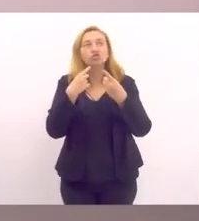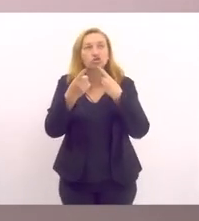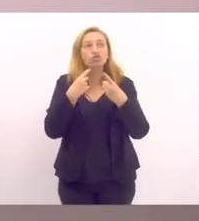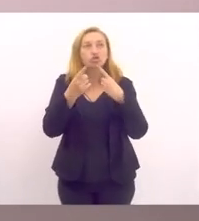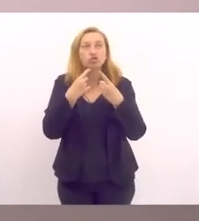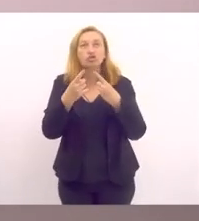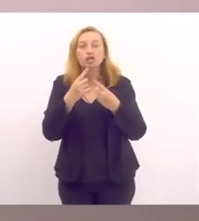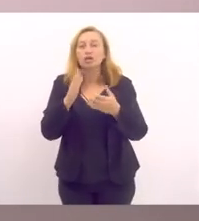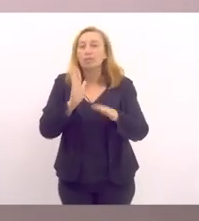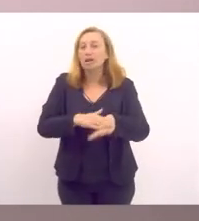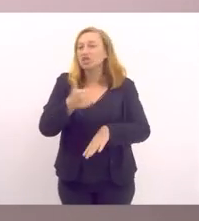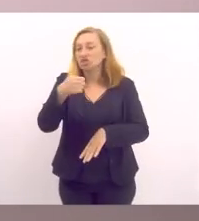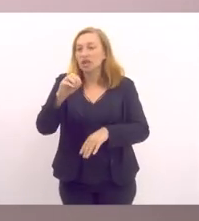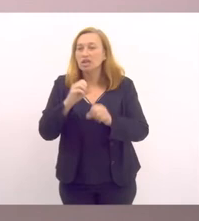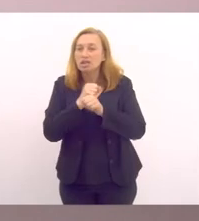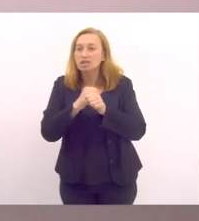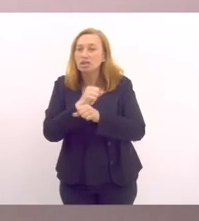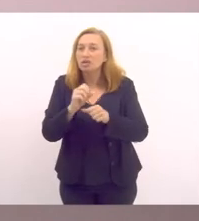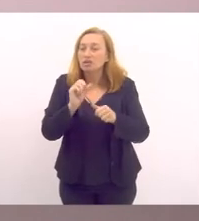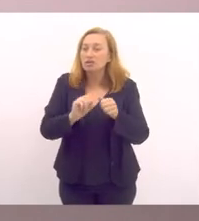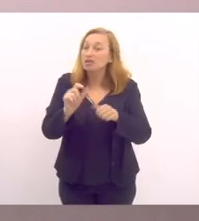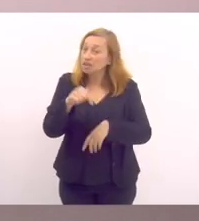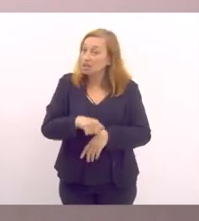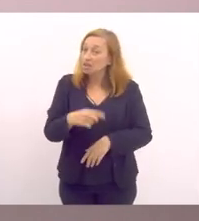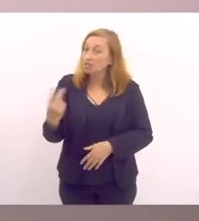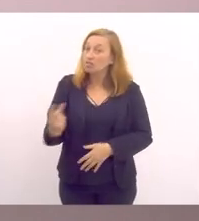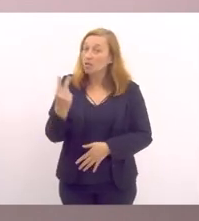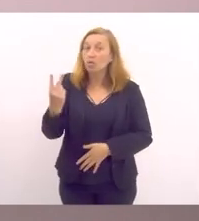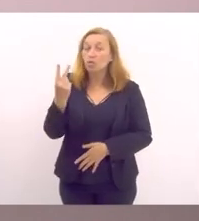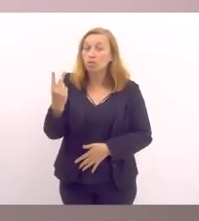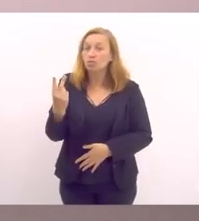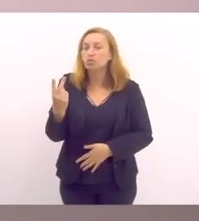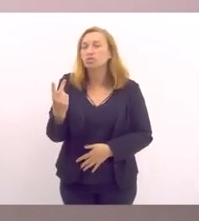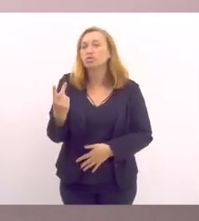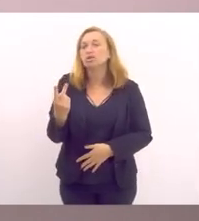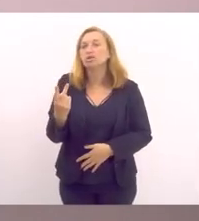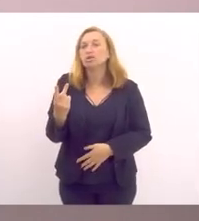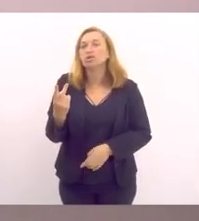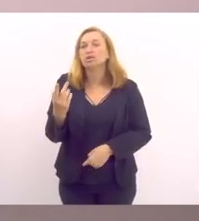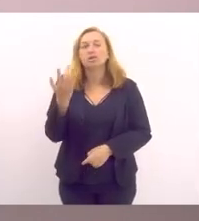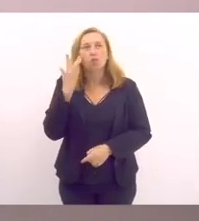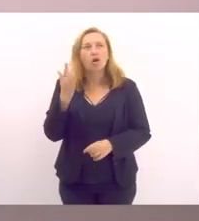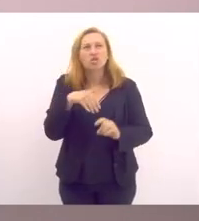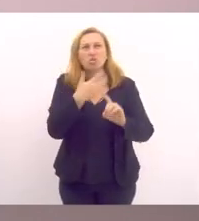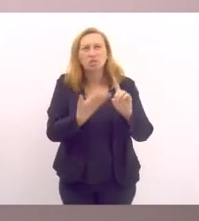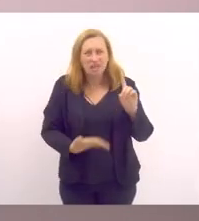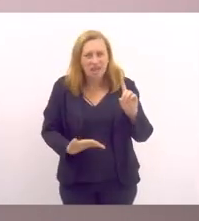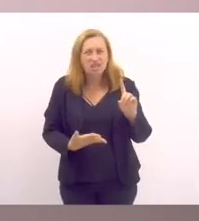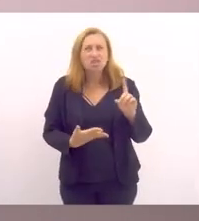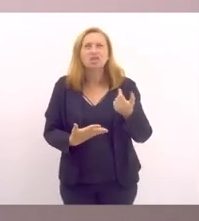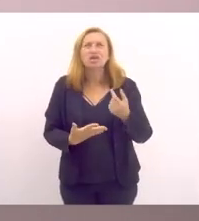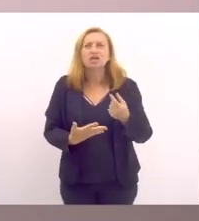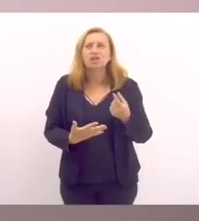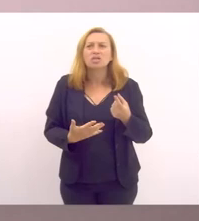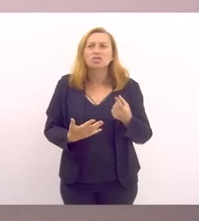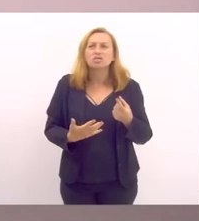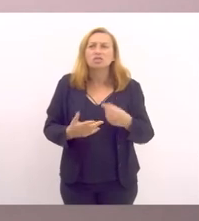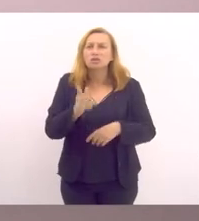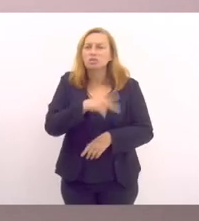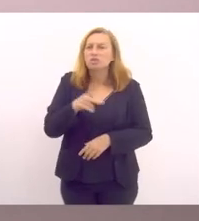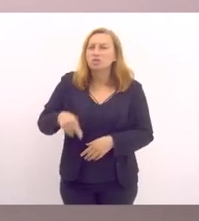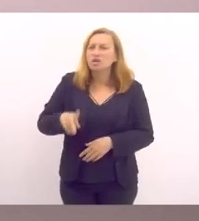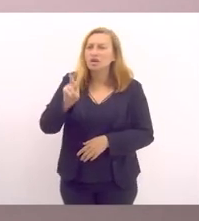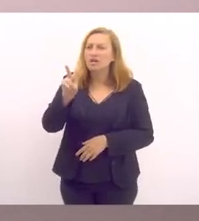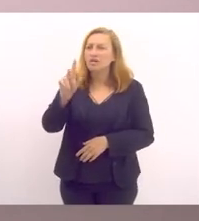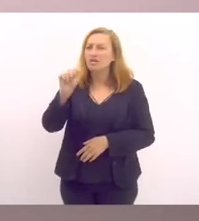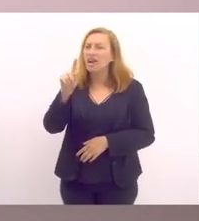anos. E outra coisa, vamos fazer aqui um valoroso, eu acho que homenagem, uma valorosa homenagem à professora